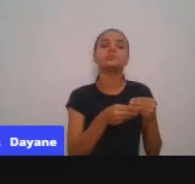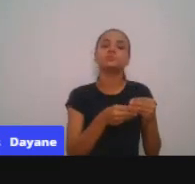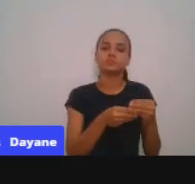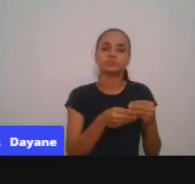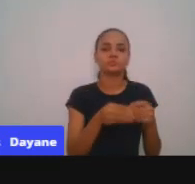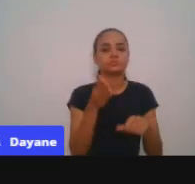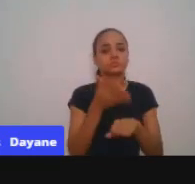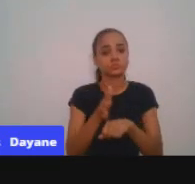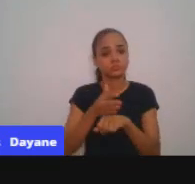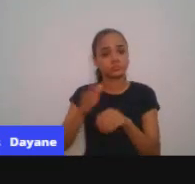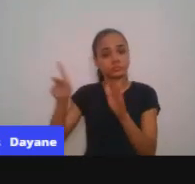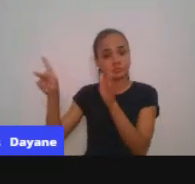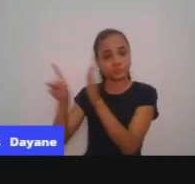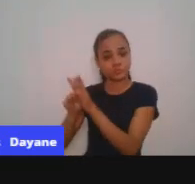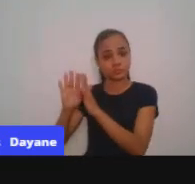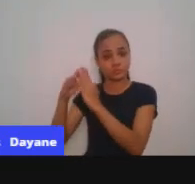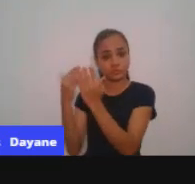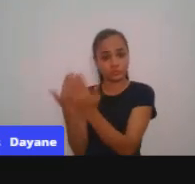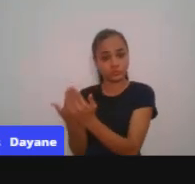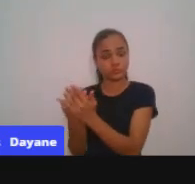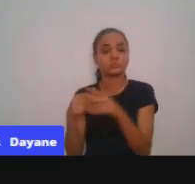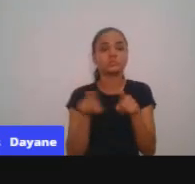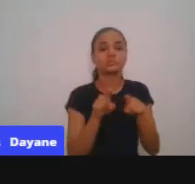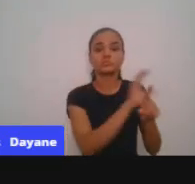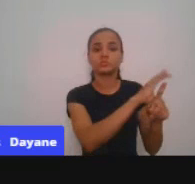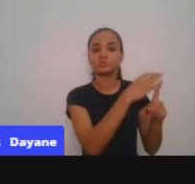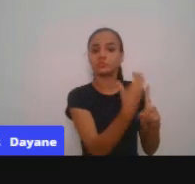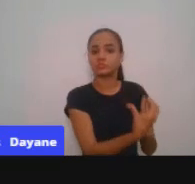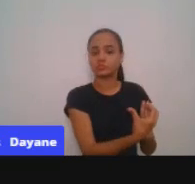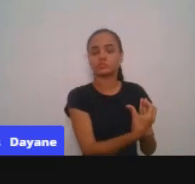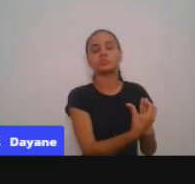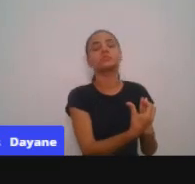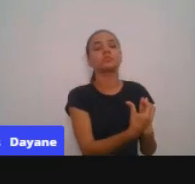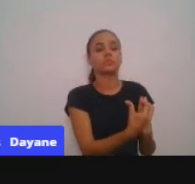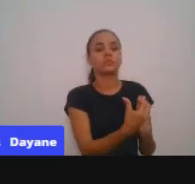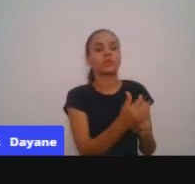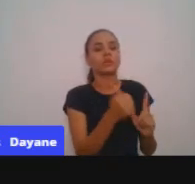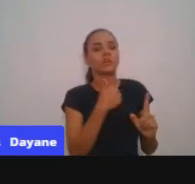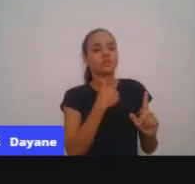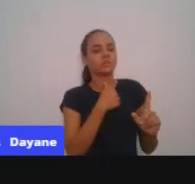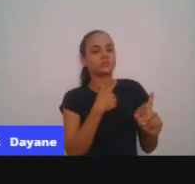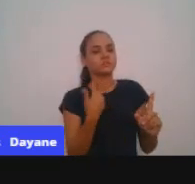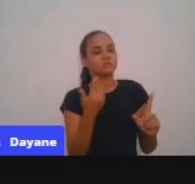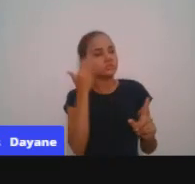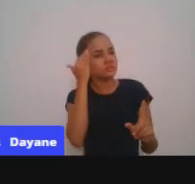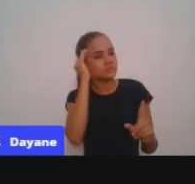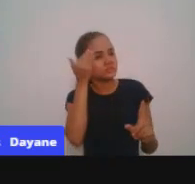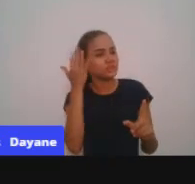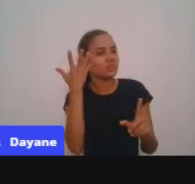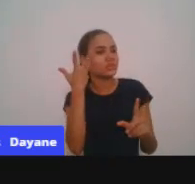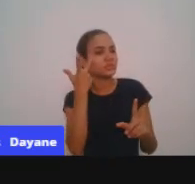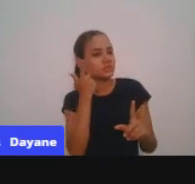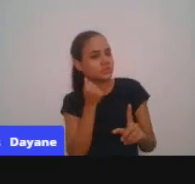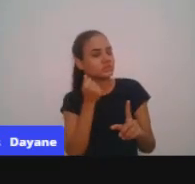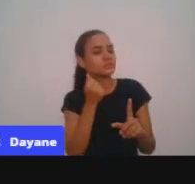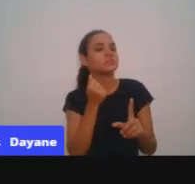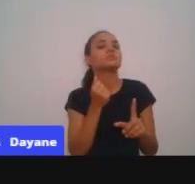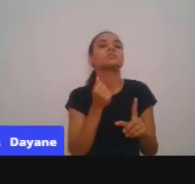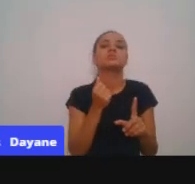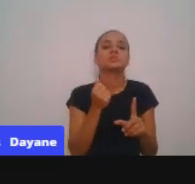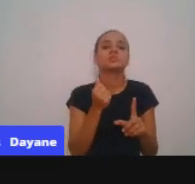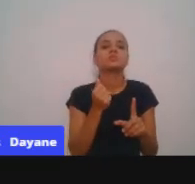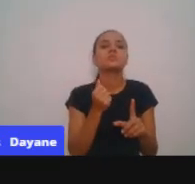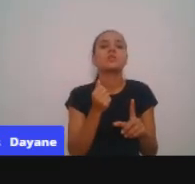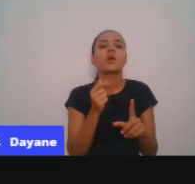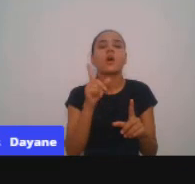comunidade. Porque a gente não entende que a criança se constitui como sujeito, se forma apenas na escola, né? A escola é um dos